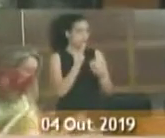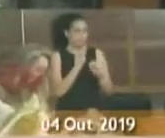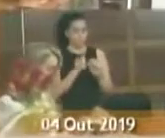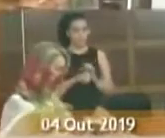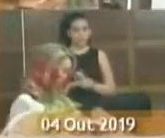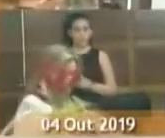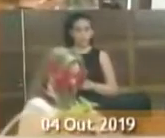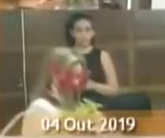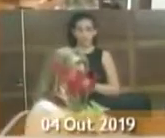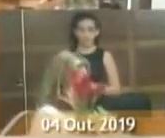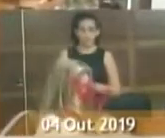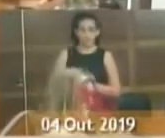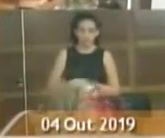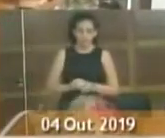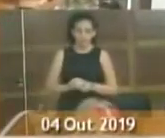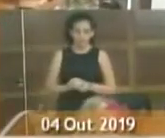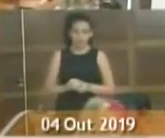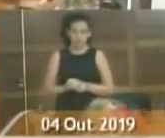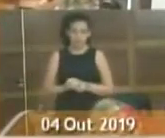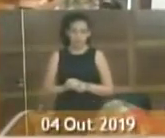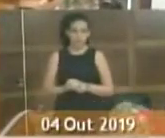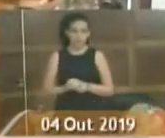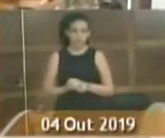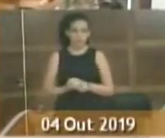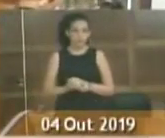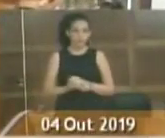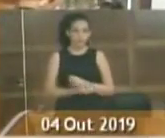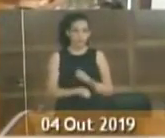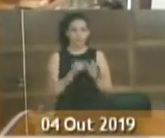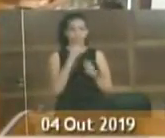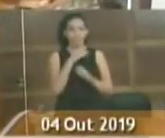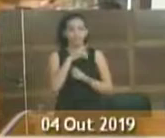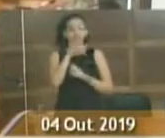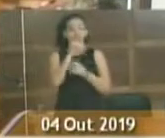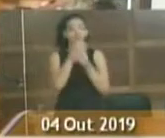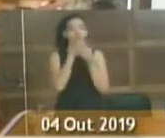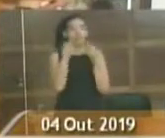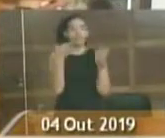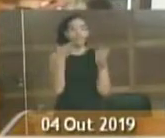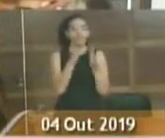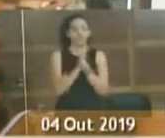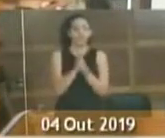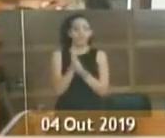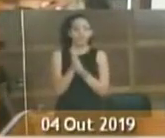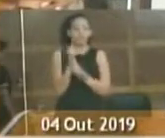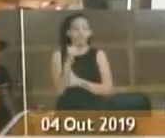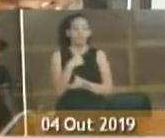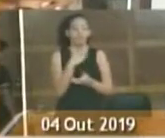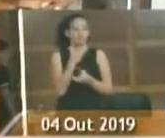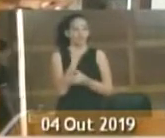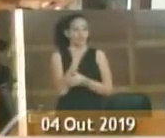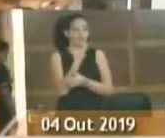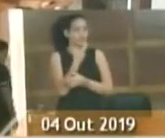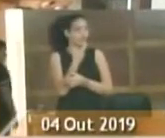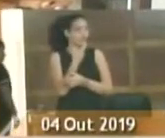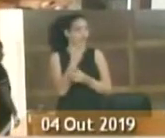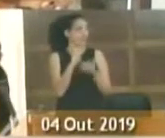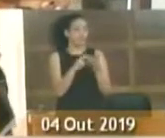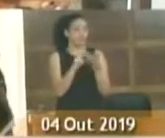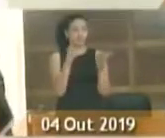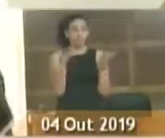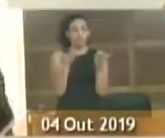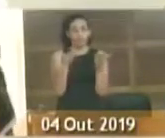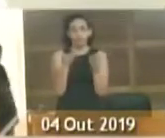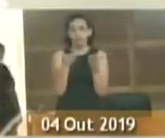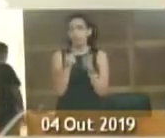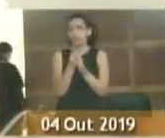nossa diretora aí que trouxe a criançada. Então, bom dia a todos, a todas. Quero dizer que essa manhã é uma manhã